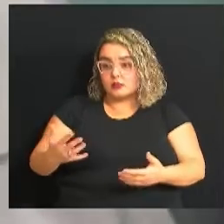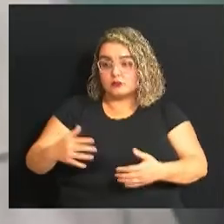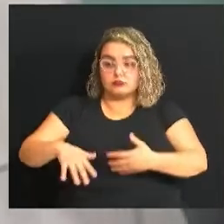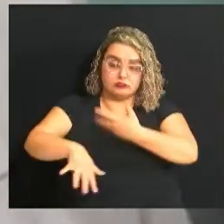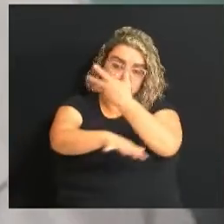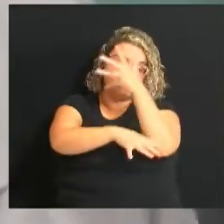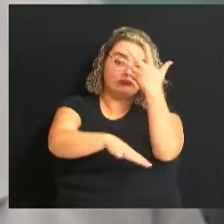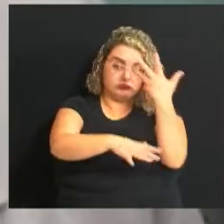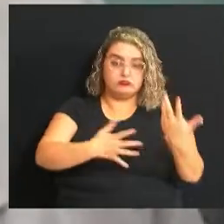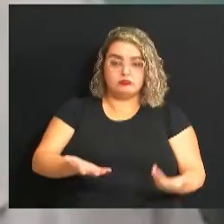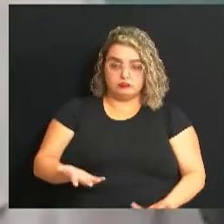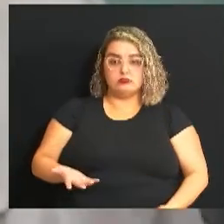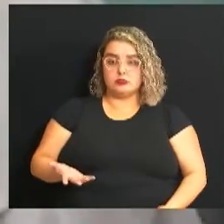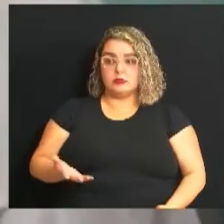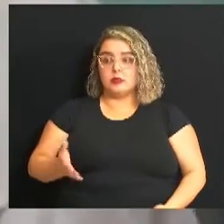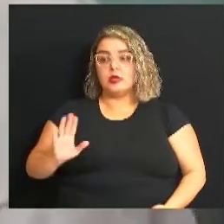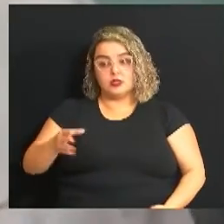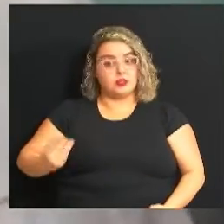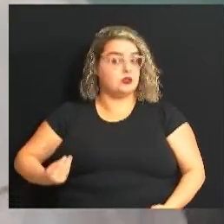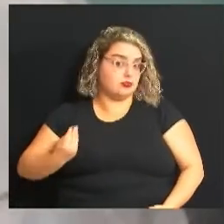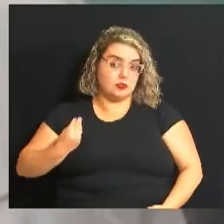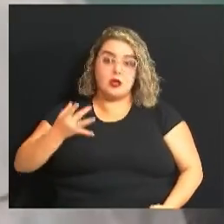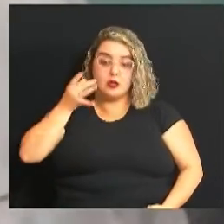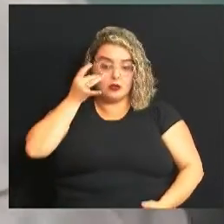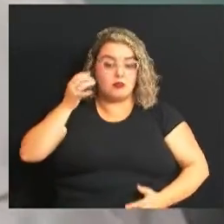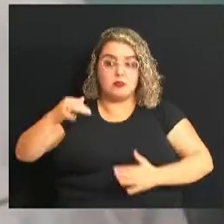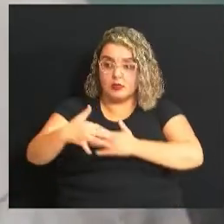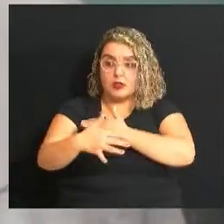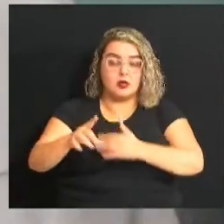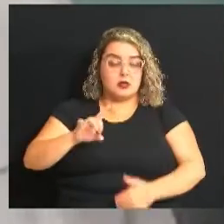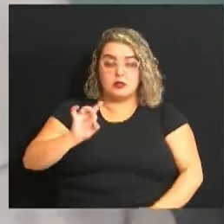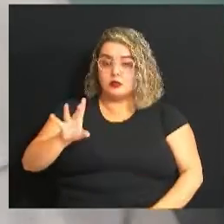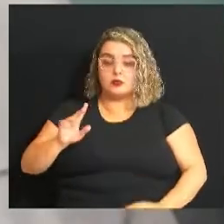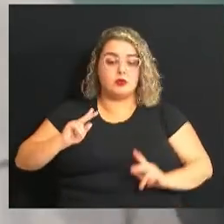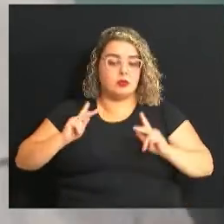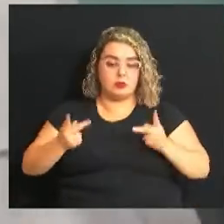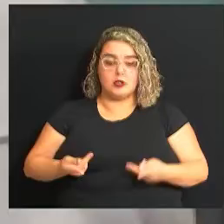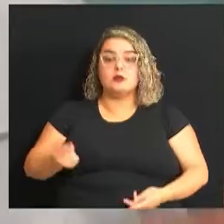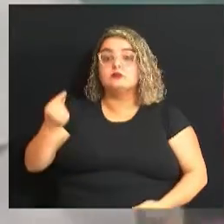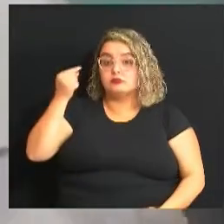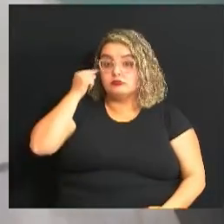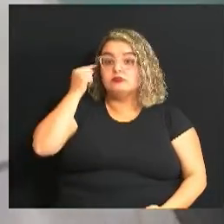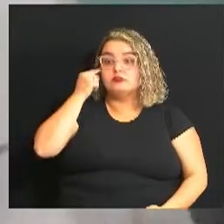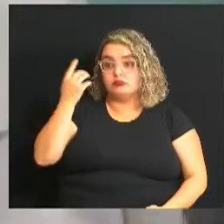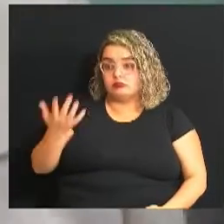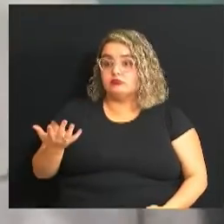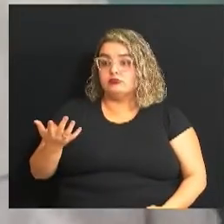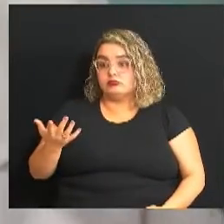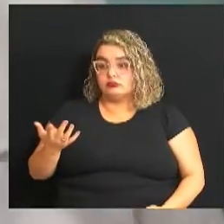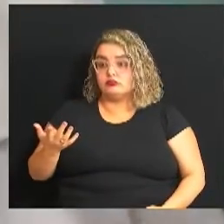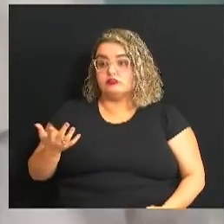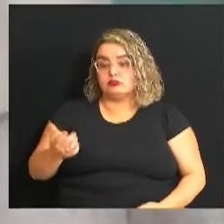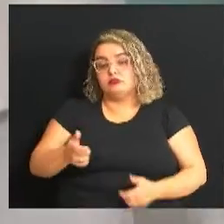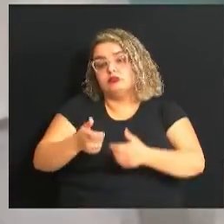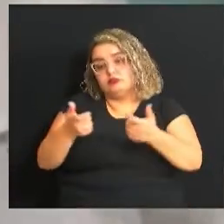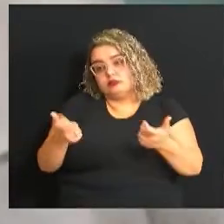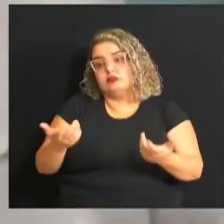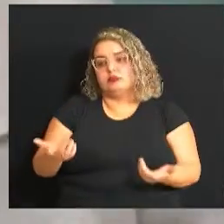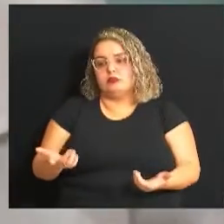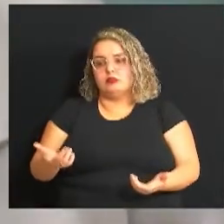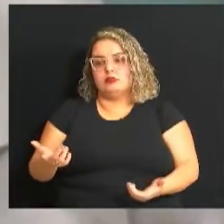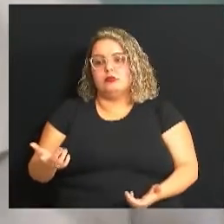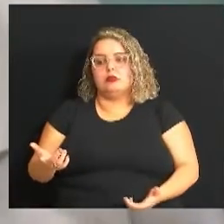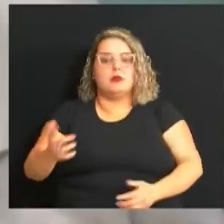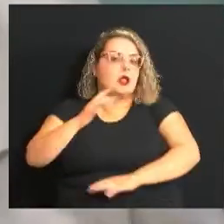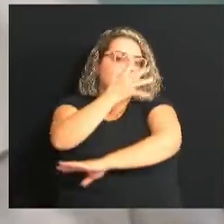já habitantes tradicionais nas cidades, né? Não só humanos. Então, a gente tem que pensar com maior abrangência. As árvores não são só para